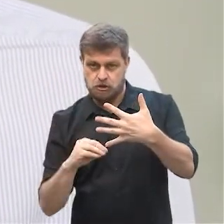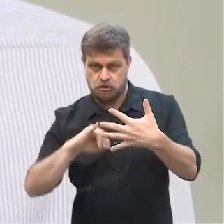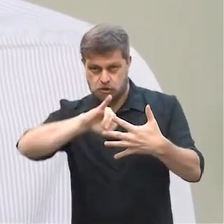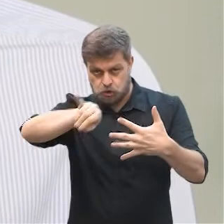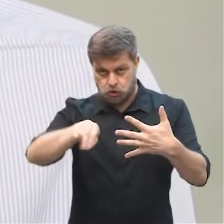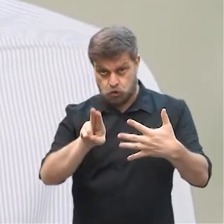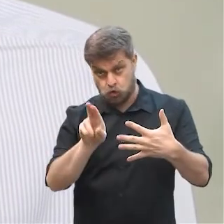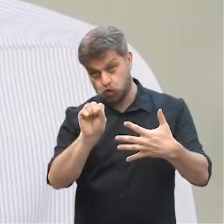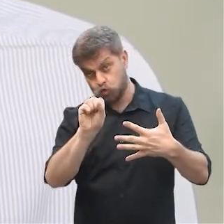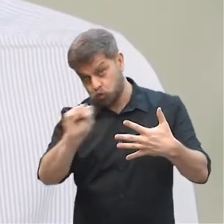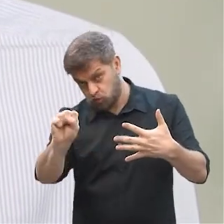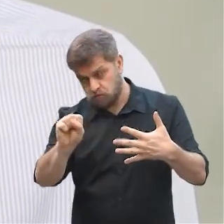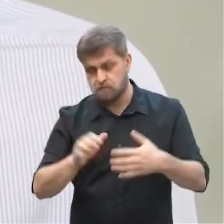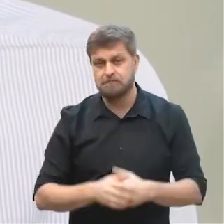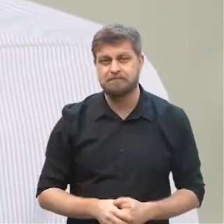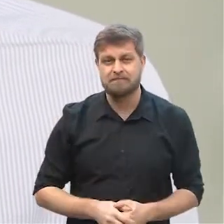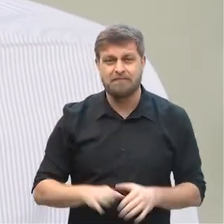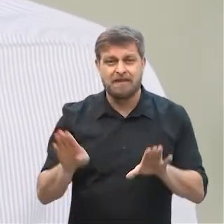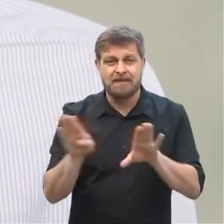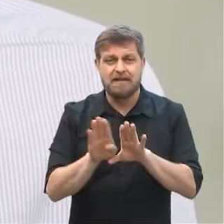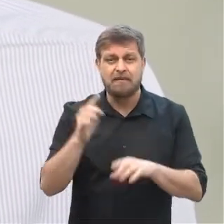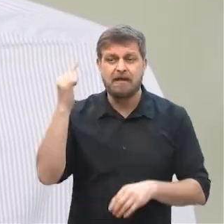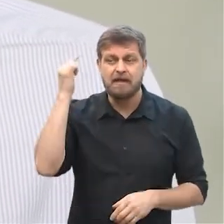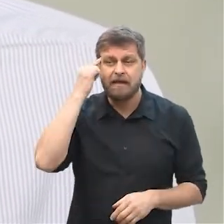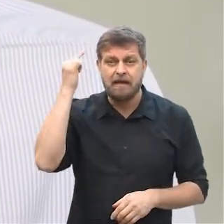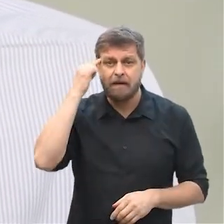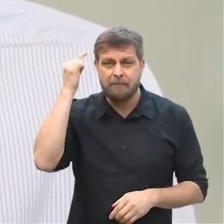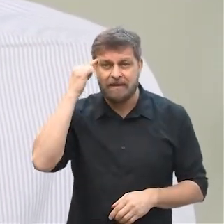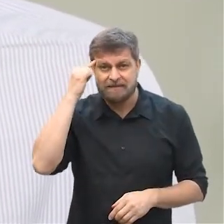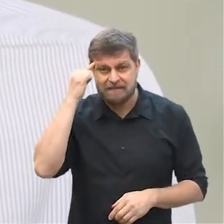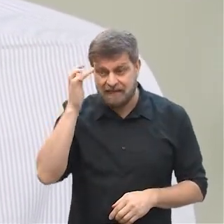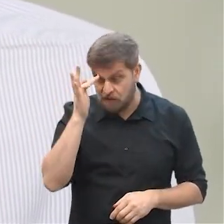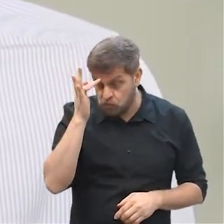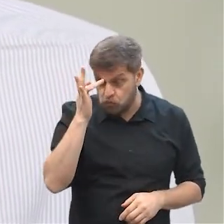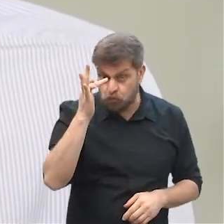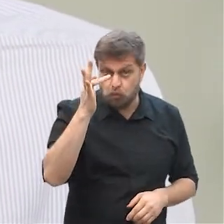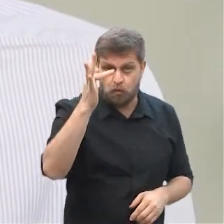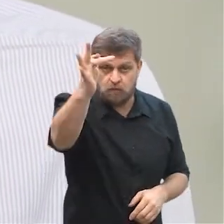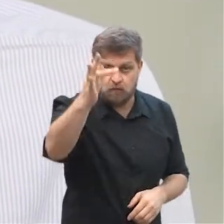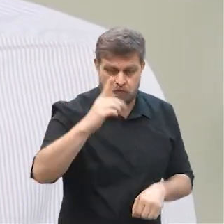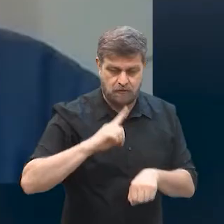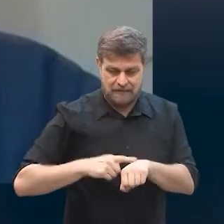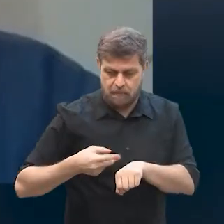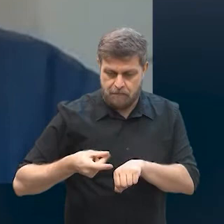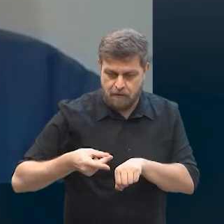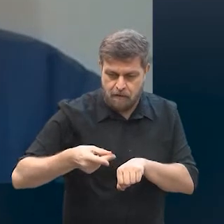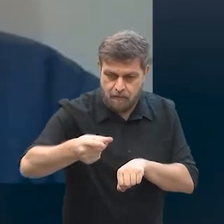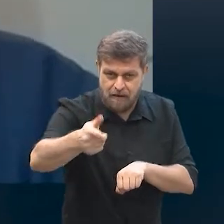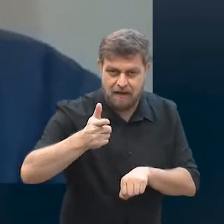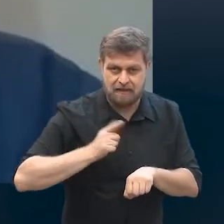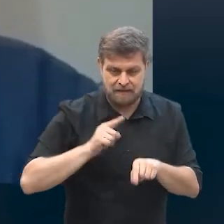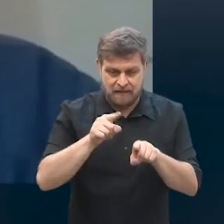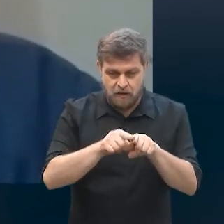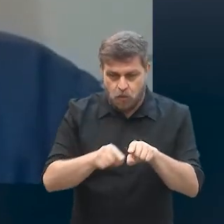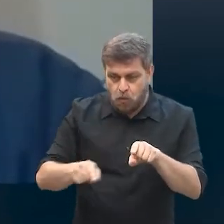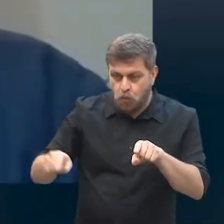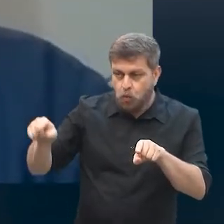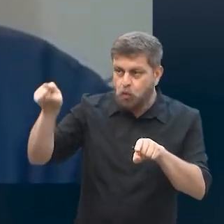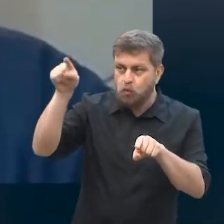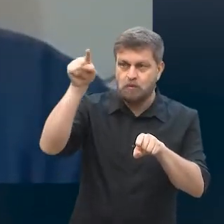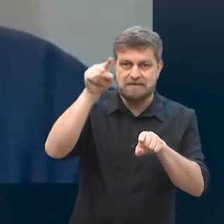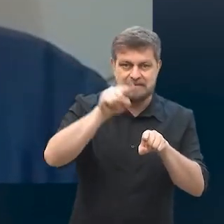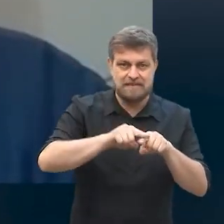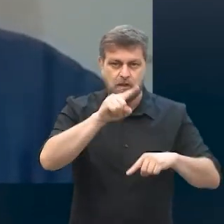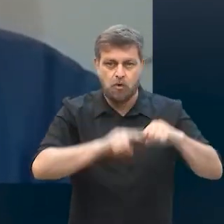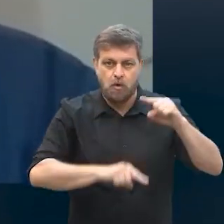né? E eu preciso também começar a pensar nos investimentos de longo prazo, porque todo produto tem o seu ciclo de vida.